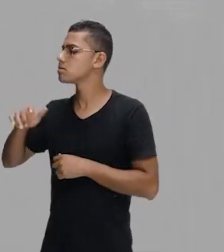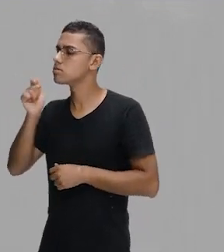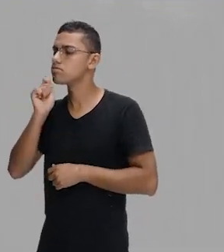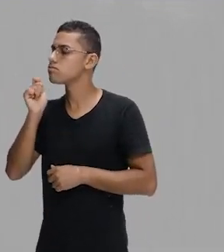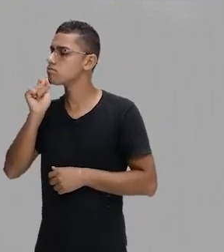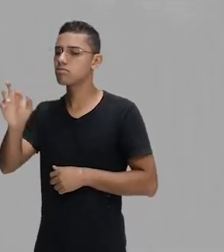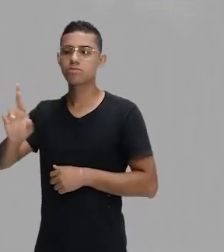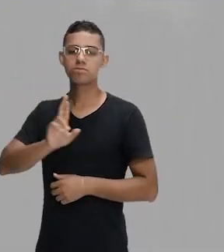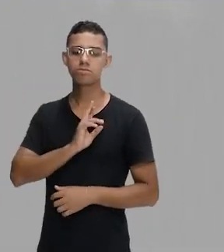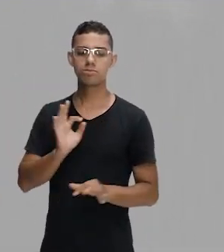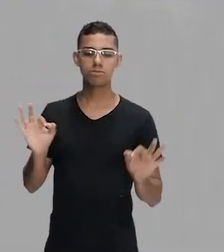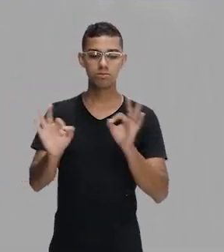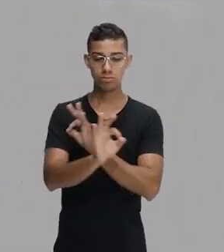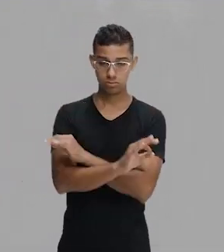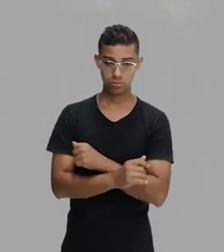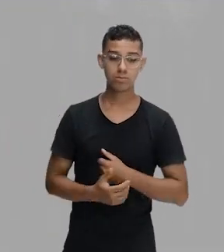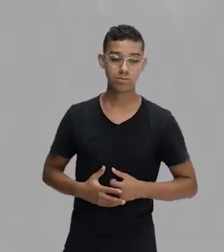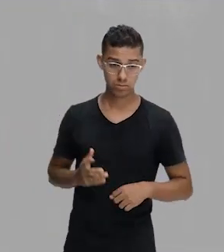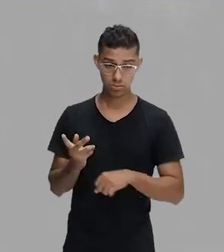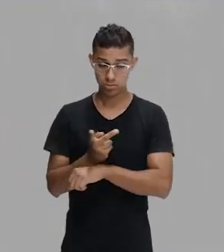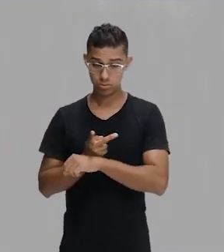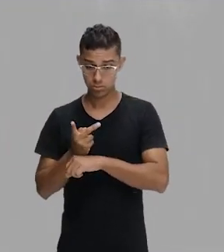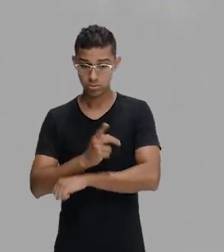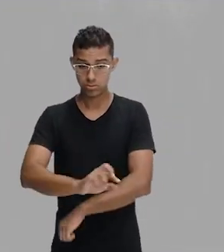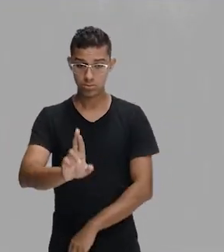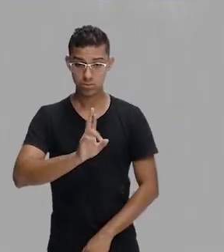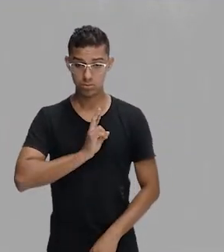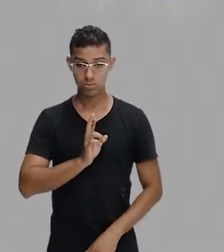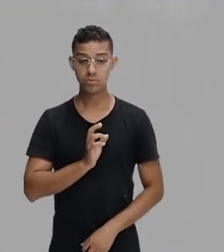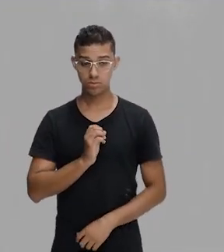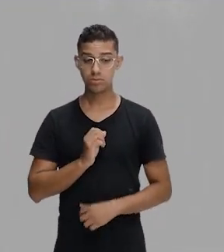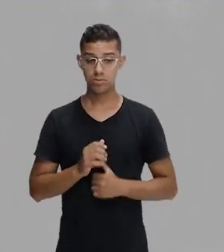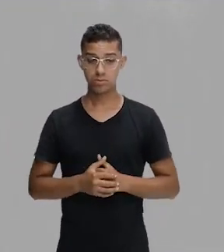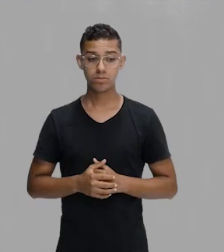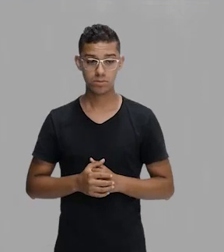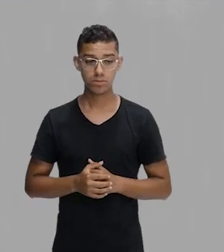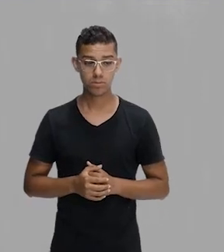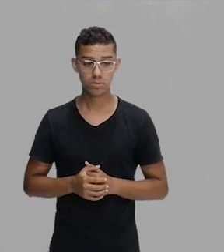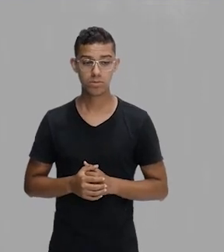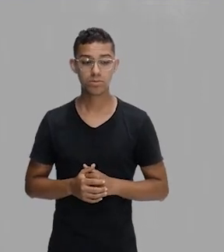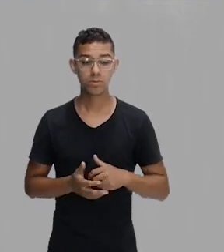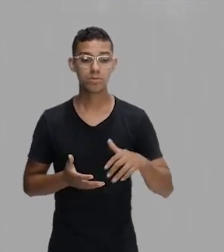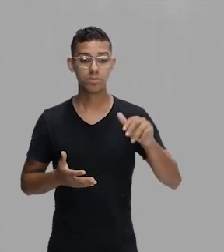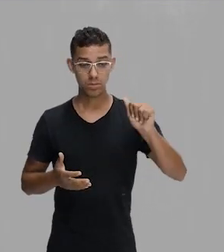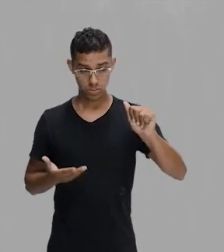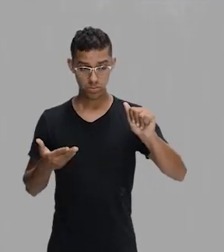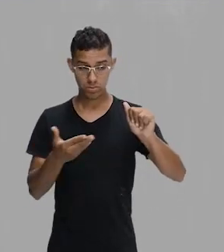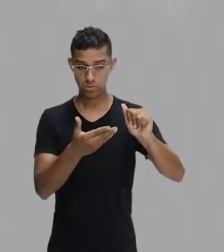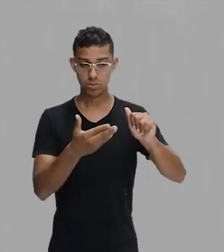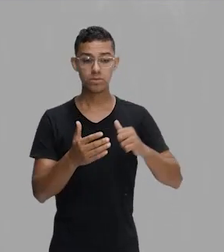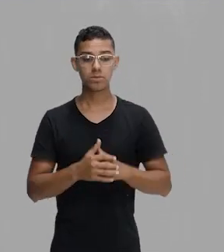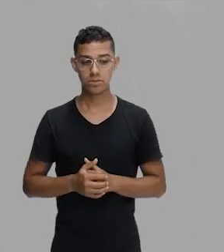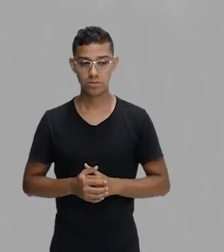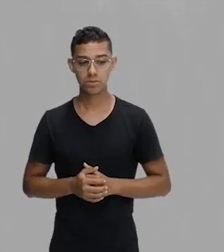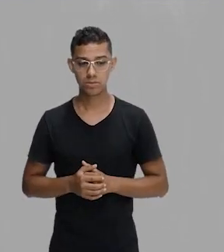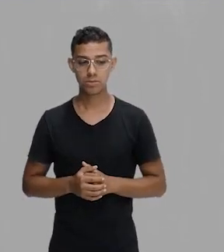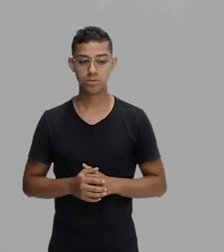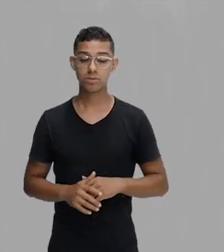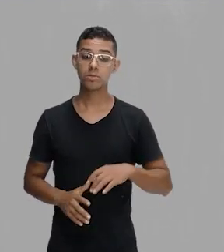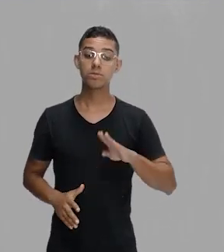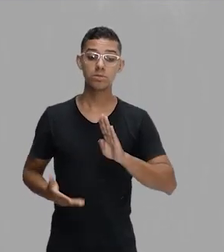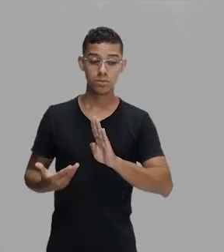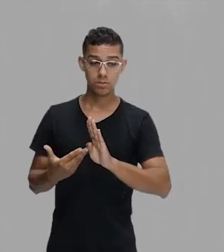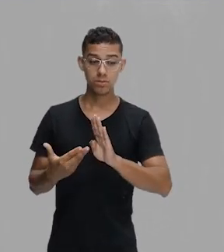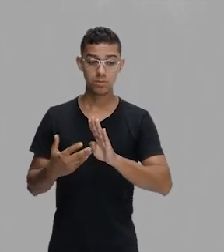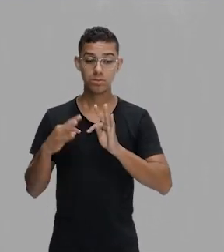não responde. Então, a busca dessa resposta será feita. A letra A gente não pode assinalar porque ela está adequada. Letra B, toda